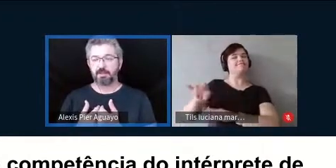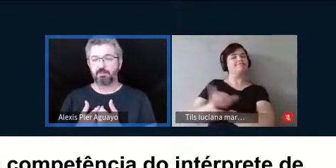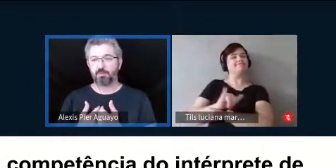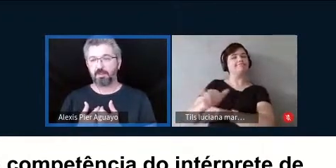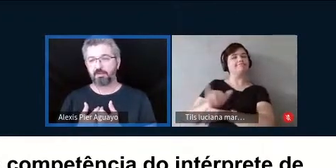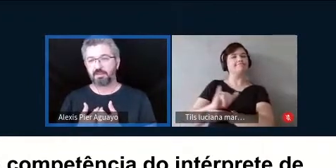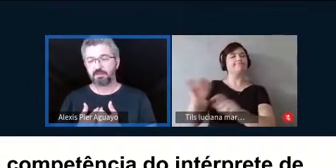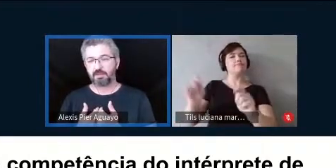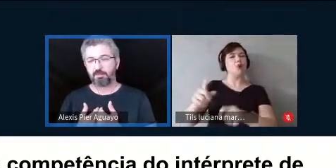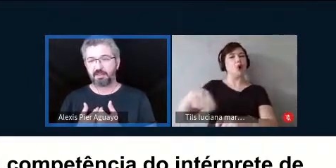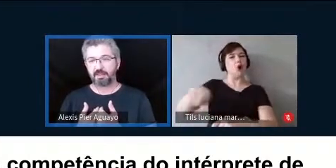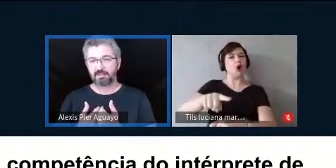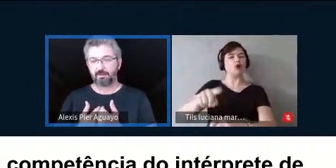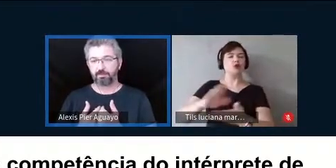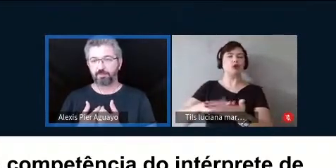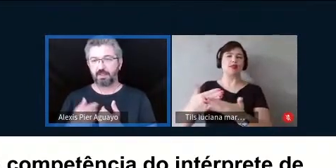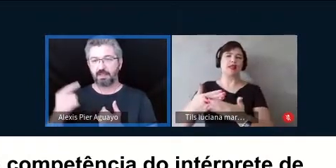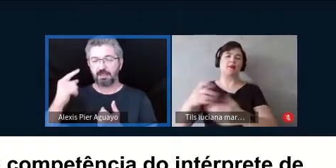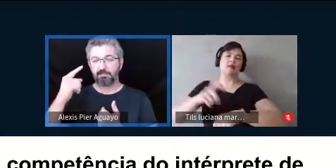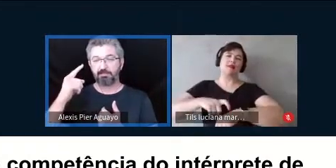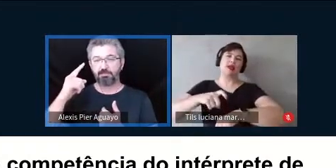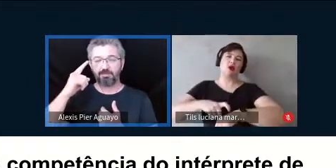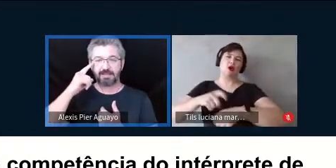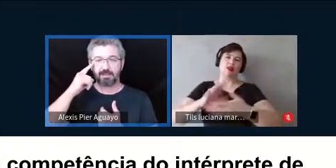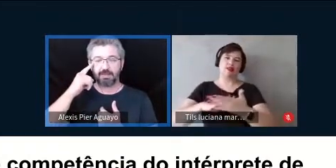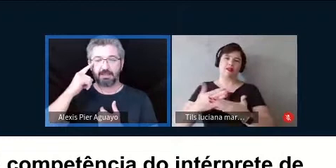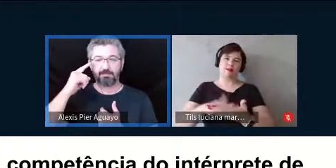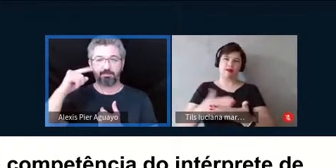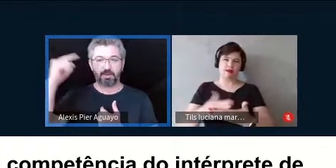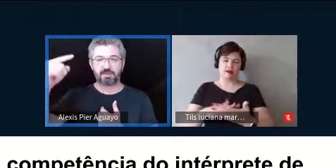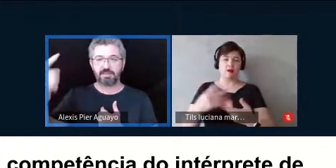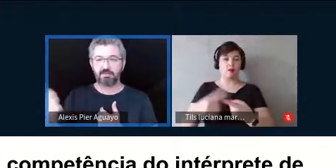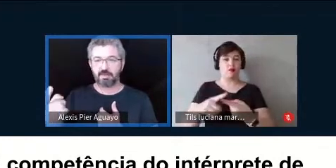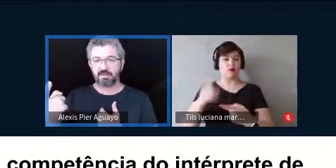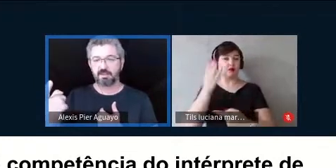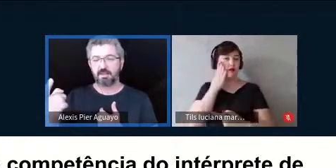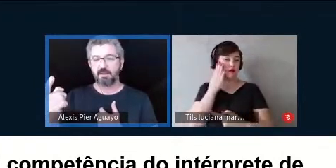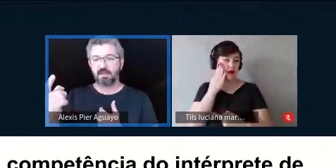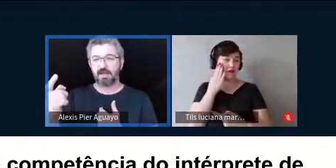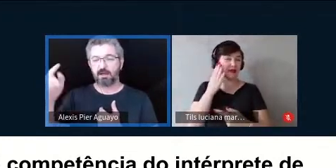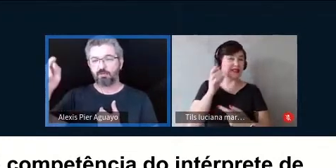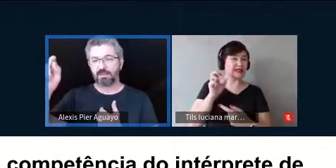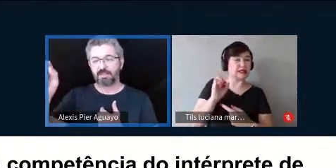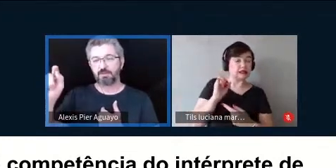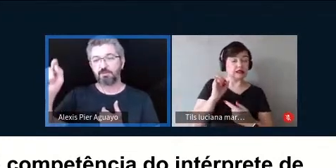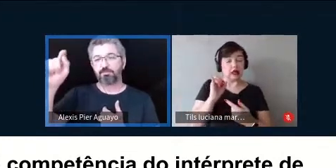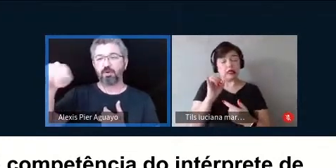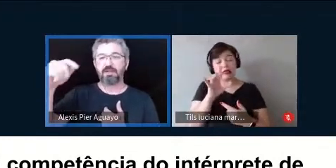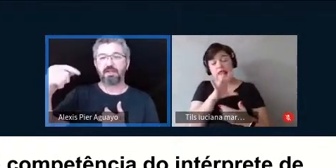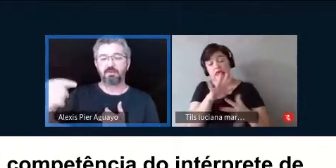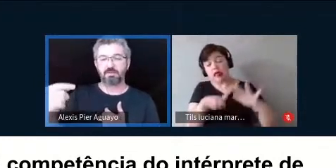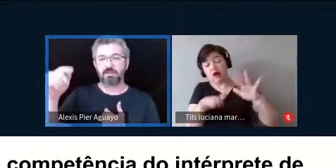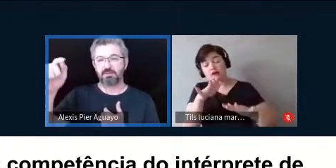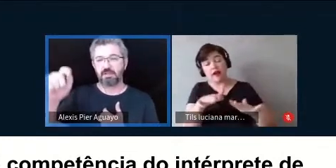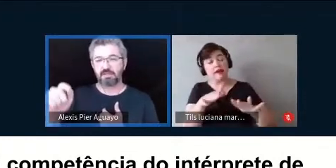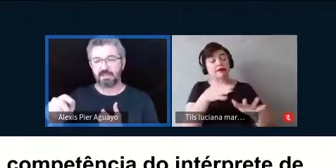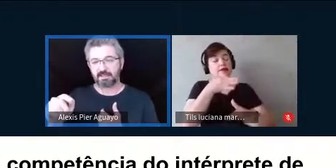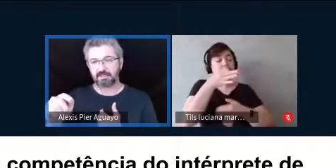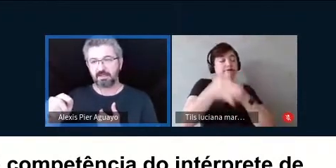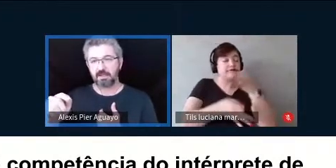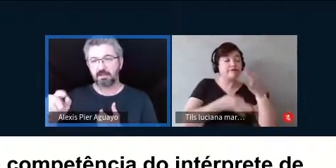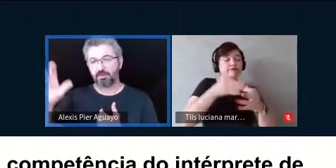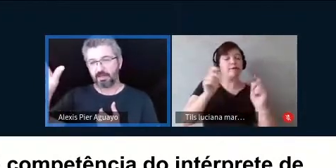intérprete no momento da sua interpretação. Ele vai saber que possíveis argumentações poderão